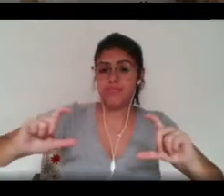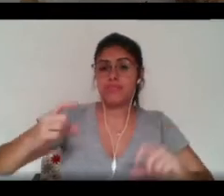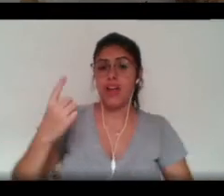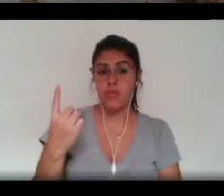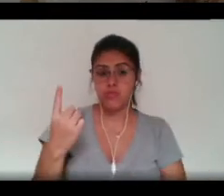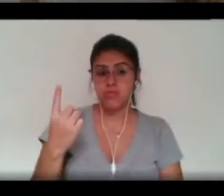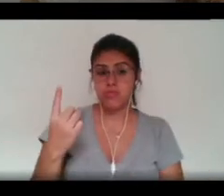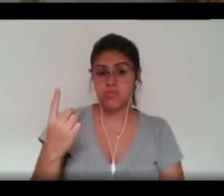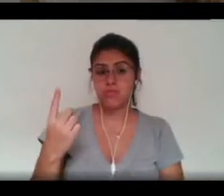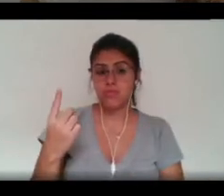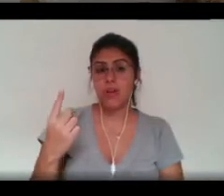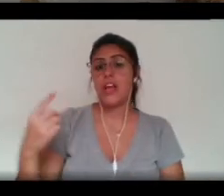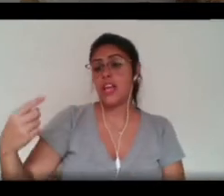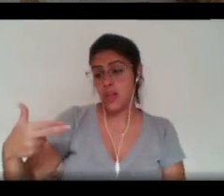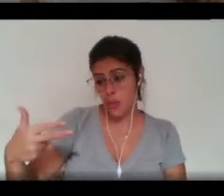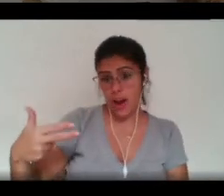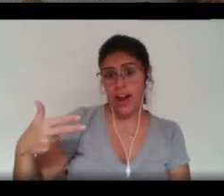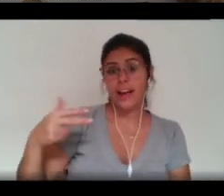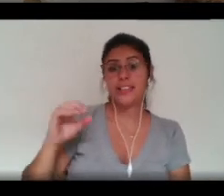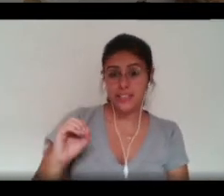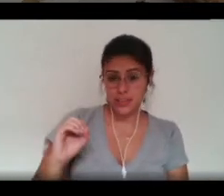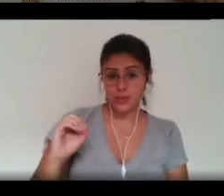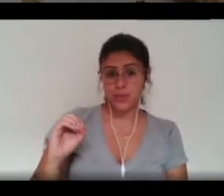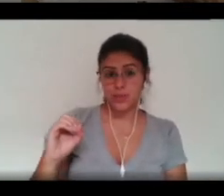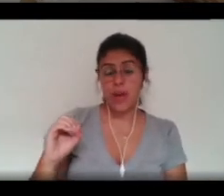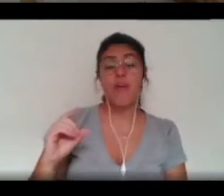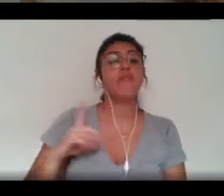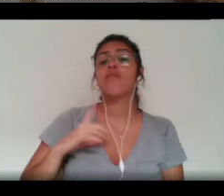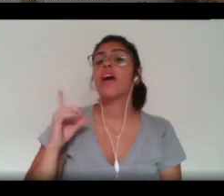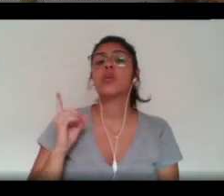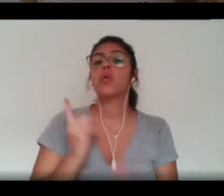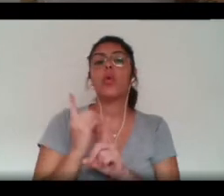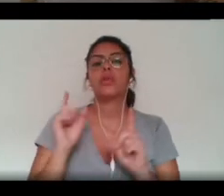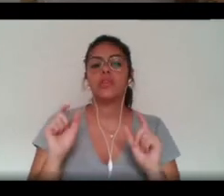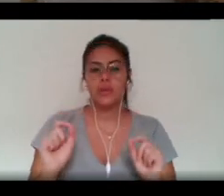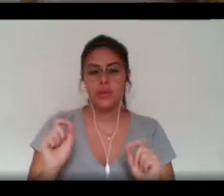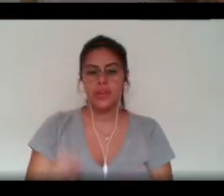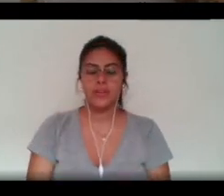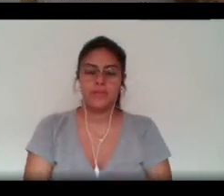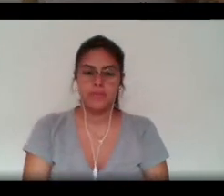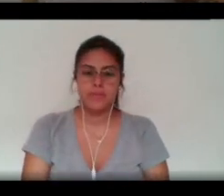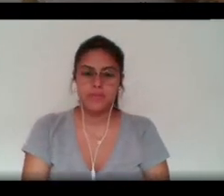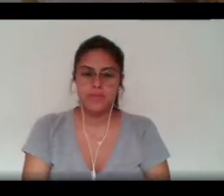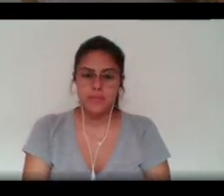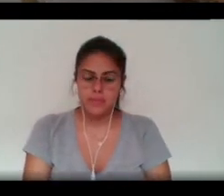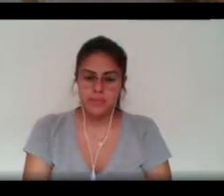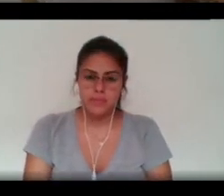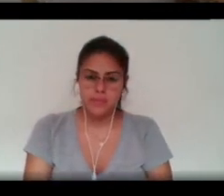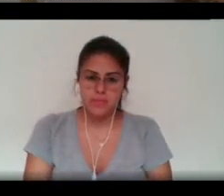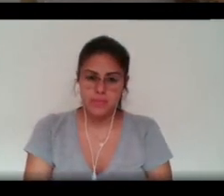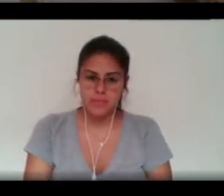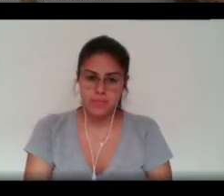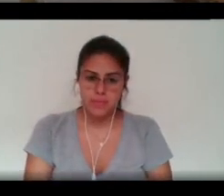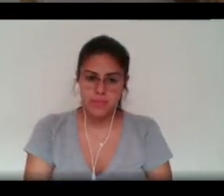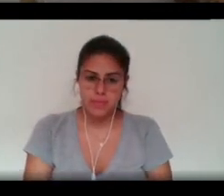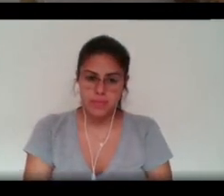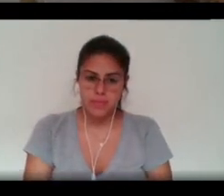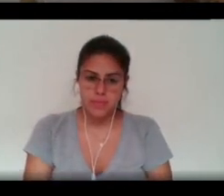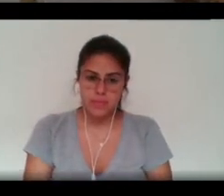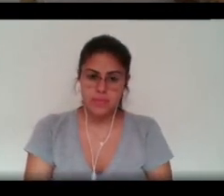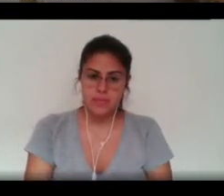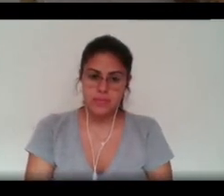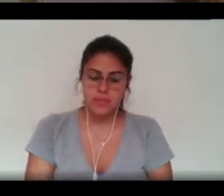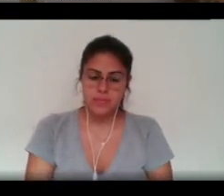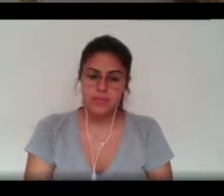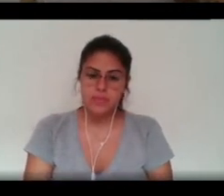YA igual a 0, o que eu vou ter? Eu vou ter a altura em função de